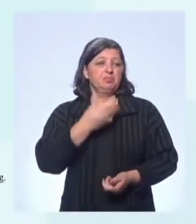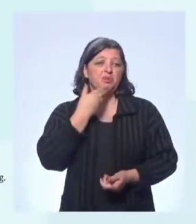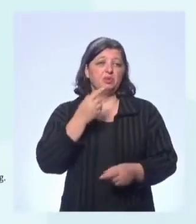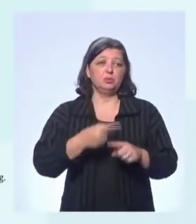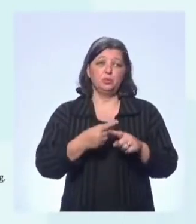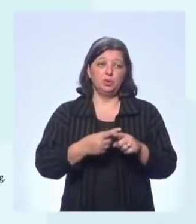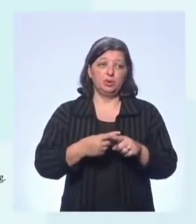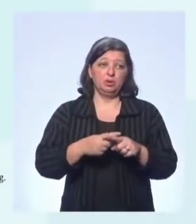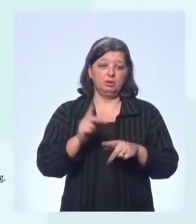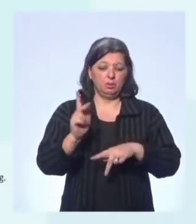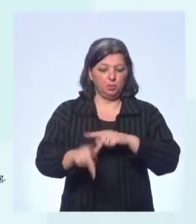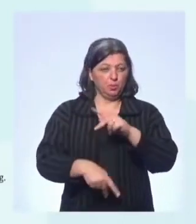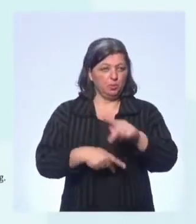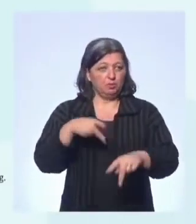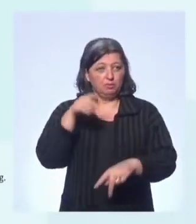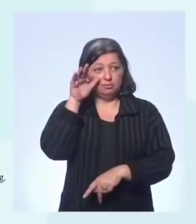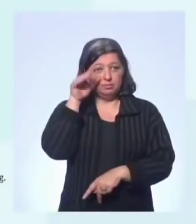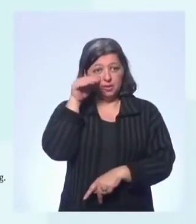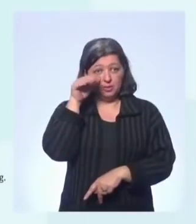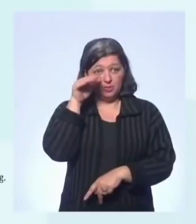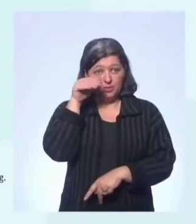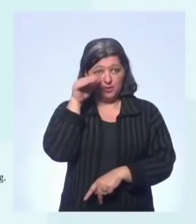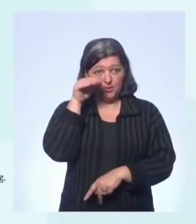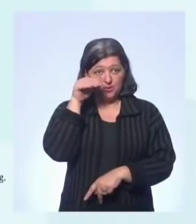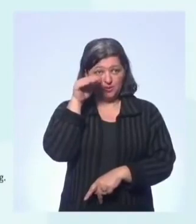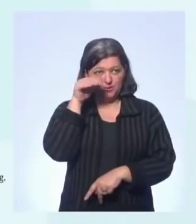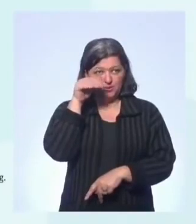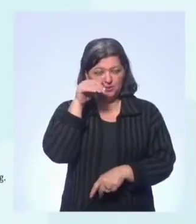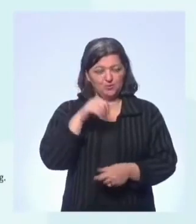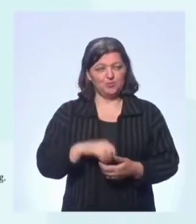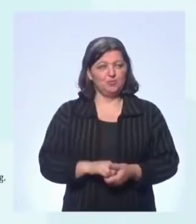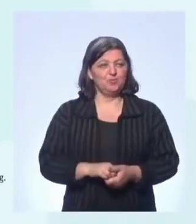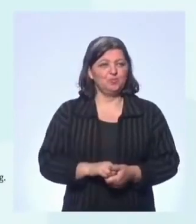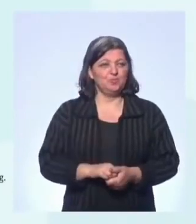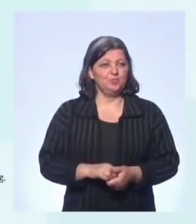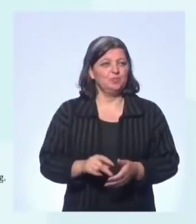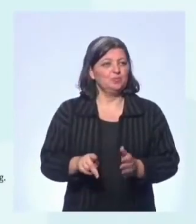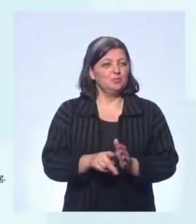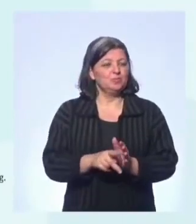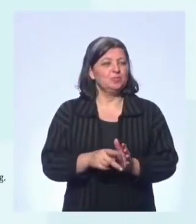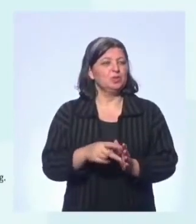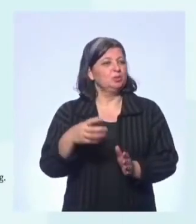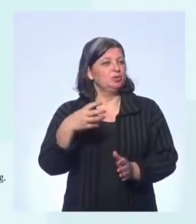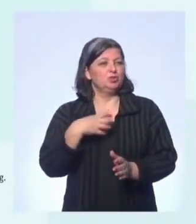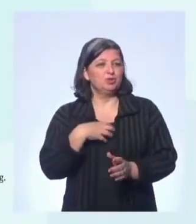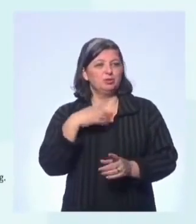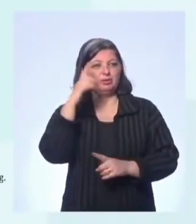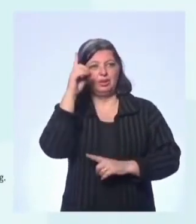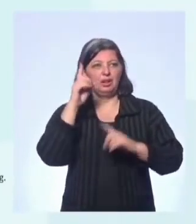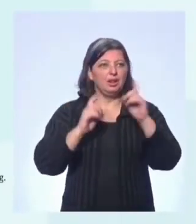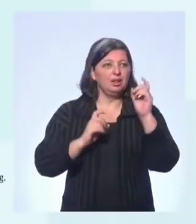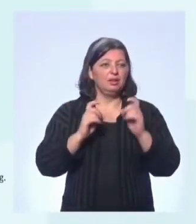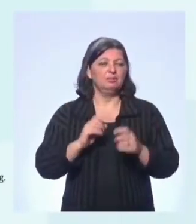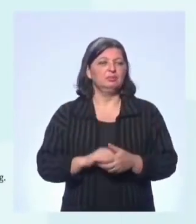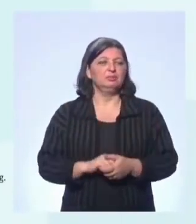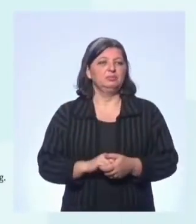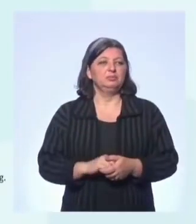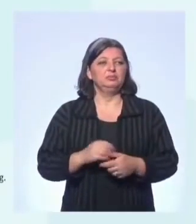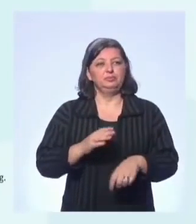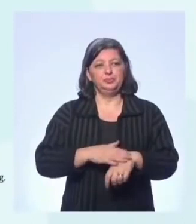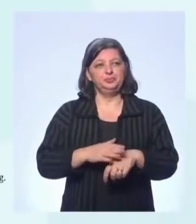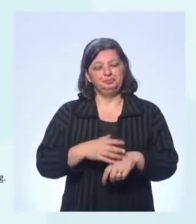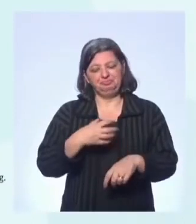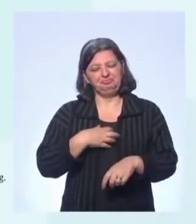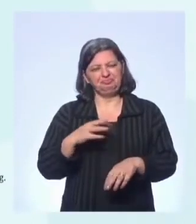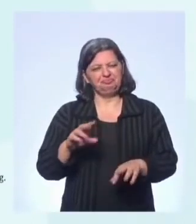nativos tinham curiosidade com os gestos que eram feitos durante a cerimônia. E é claro, é